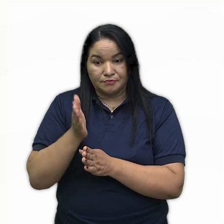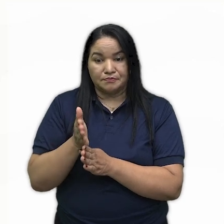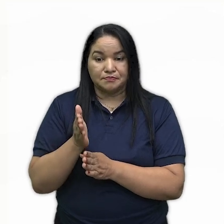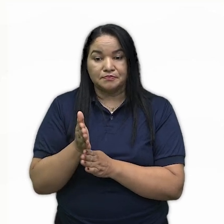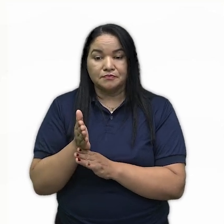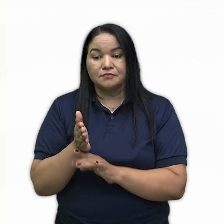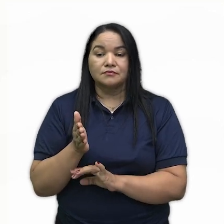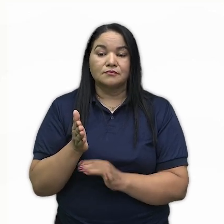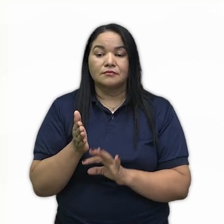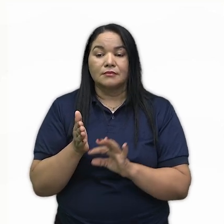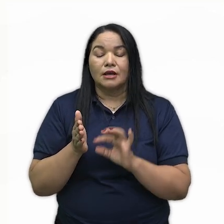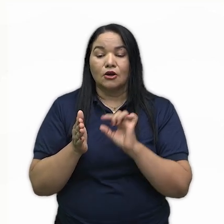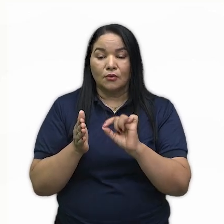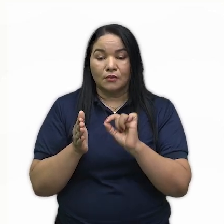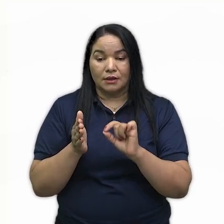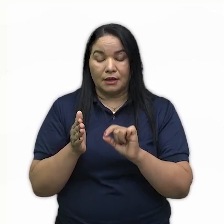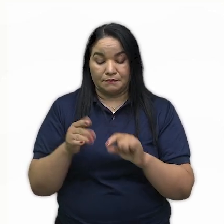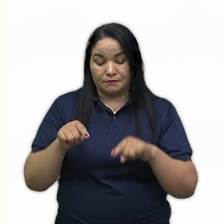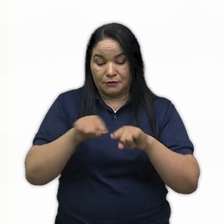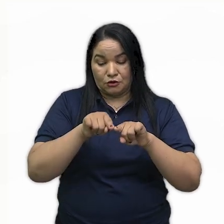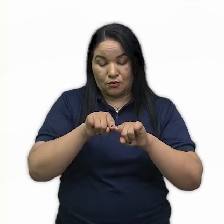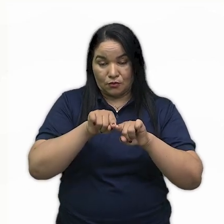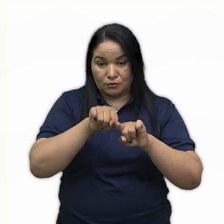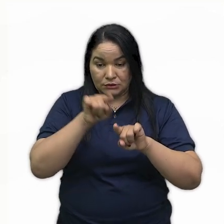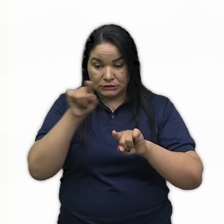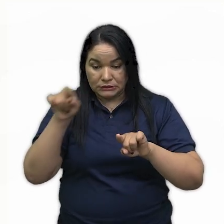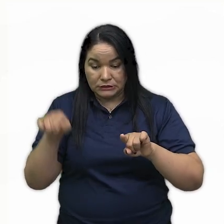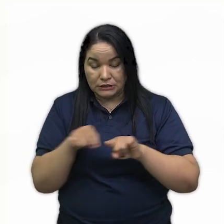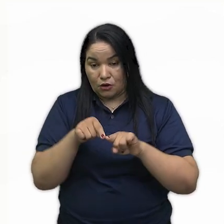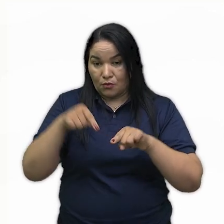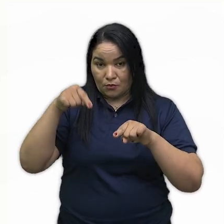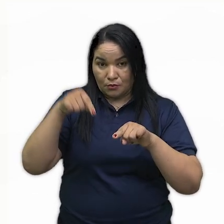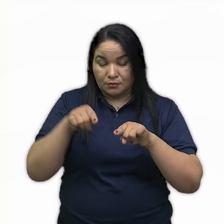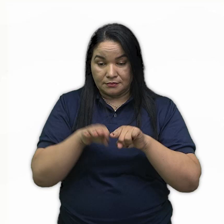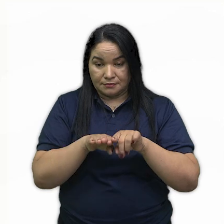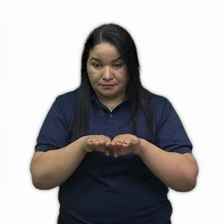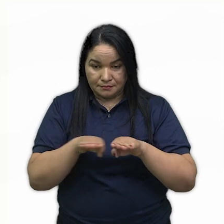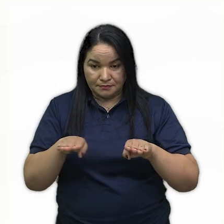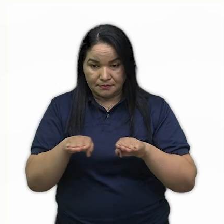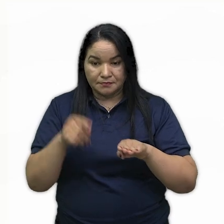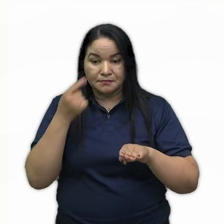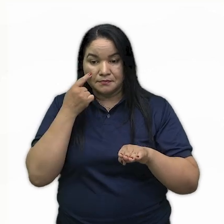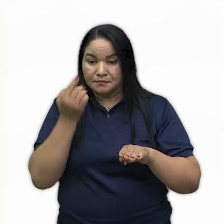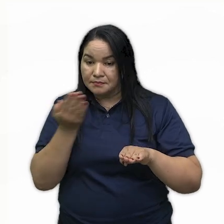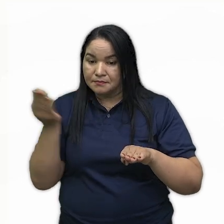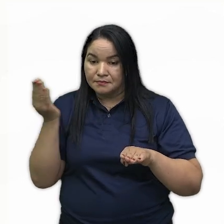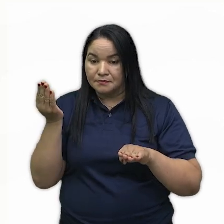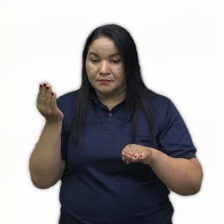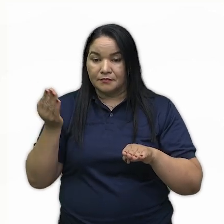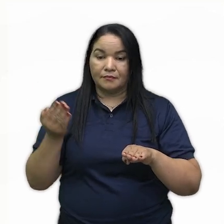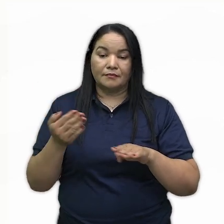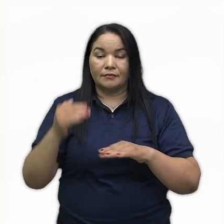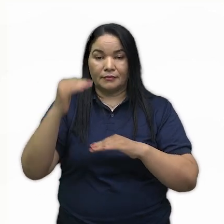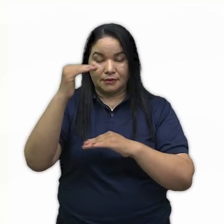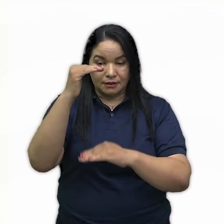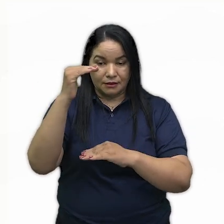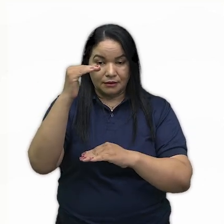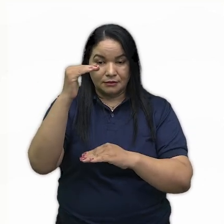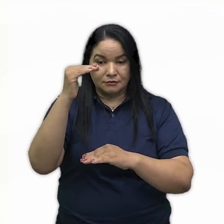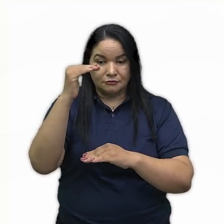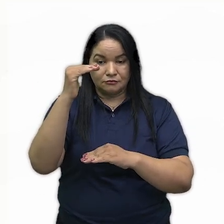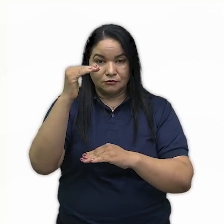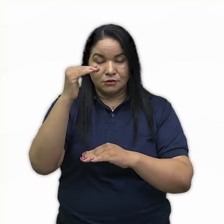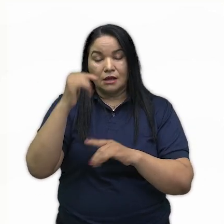da circunferência de centro O, ok? E